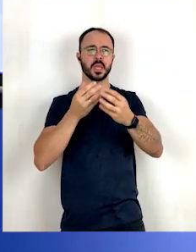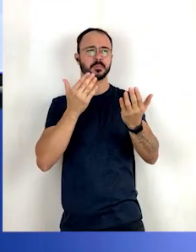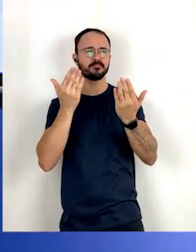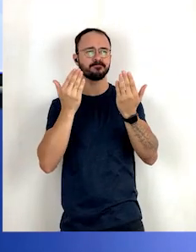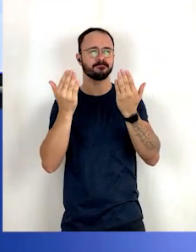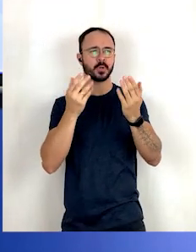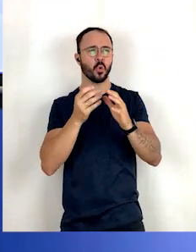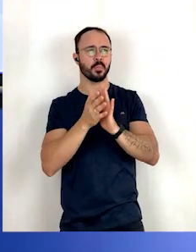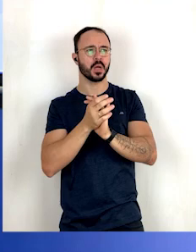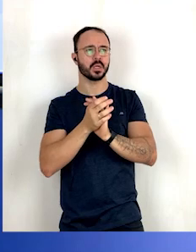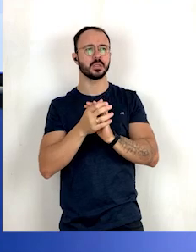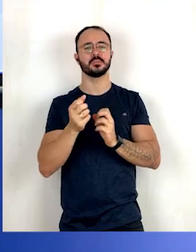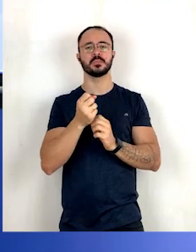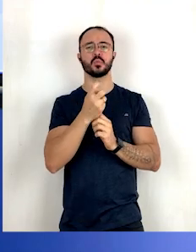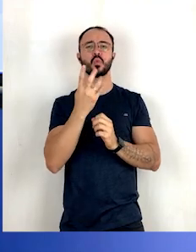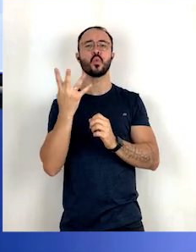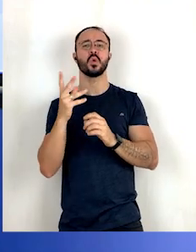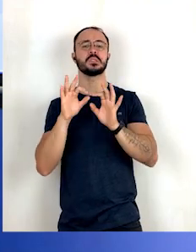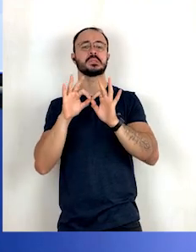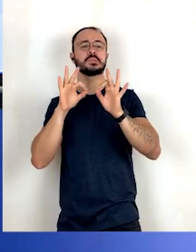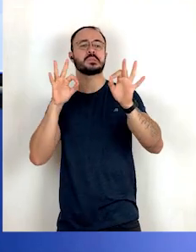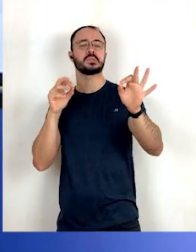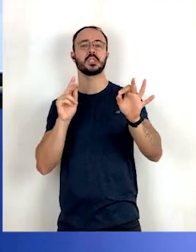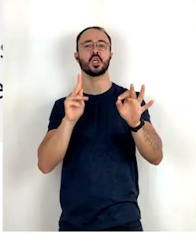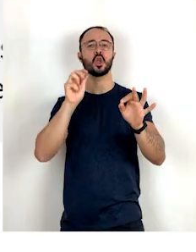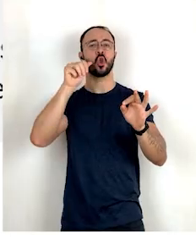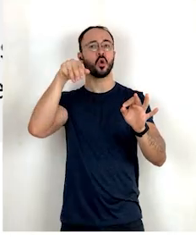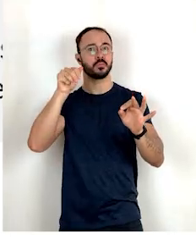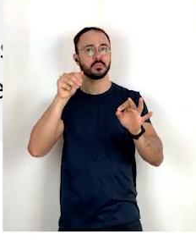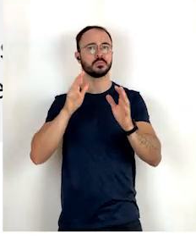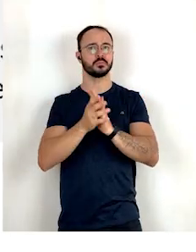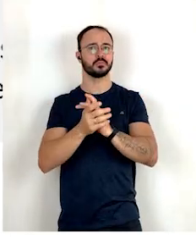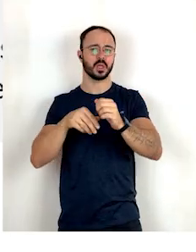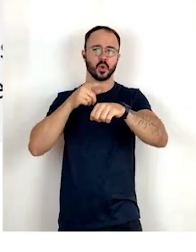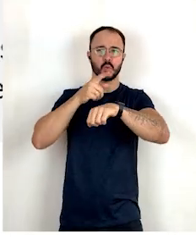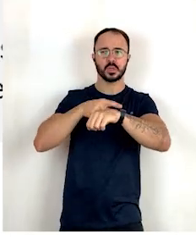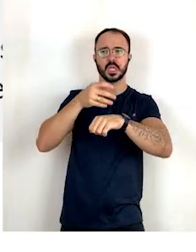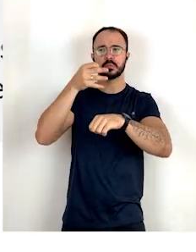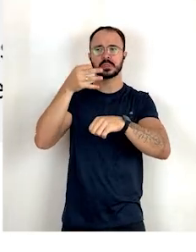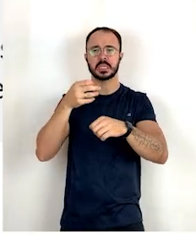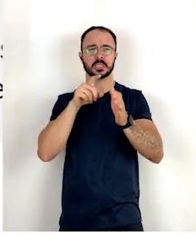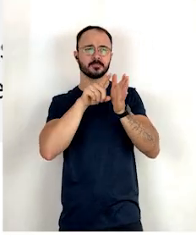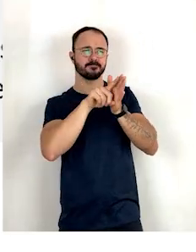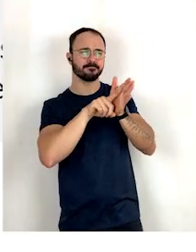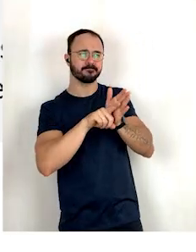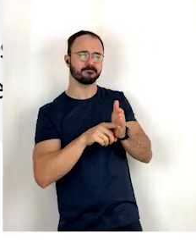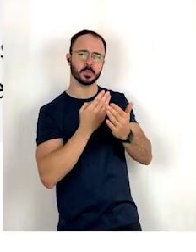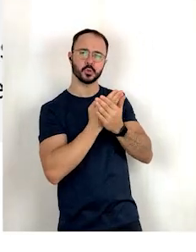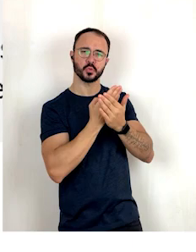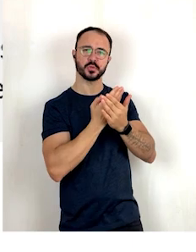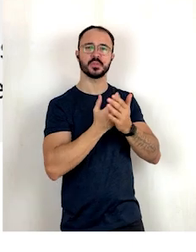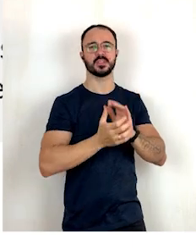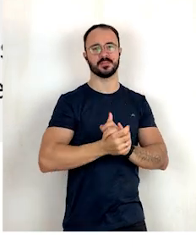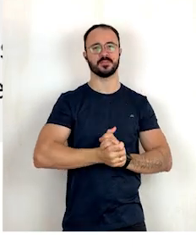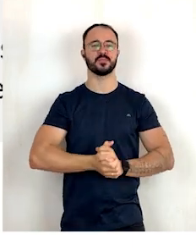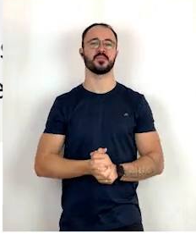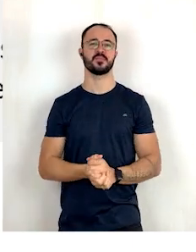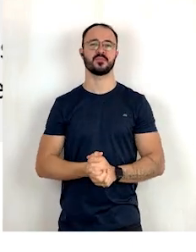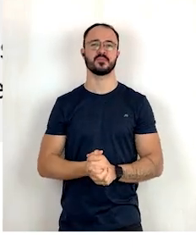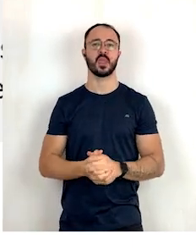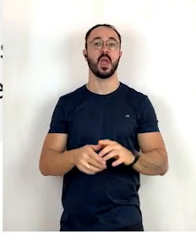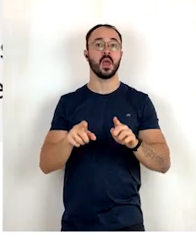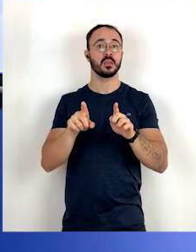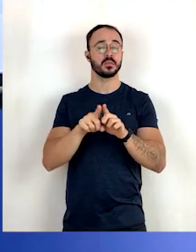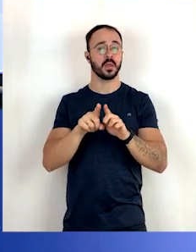quantos quilômetros o vento percorre em determinado tempo. A unidade utilizada é o quilômetro por hora. Nós